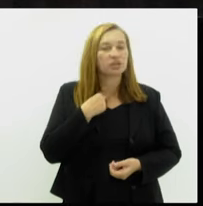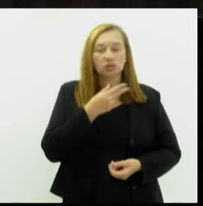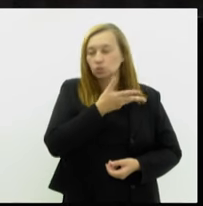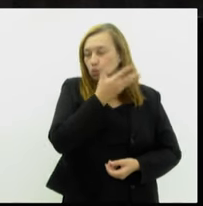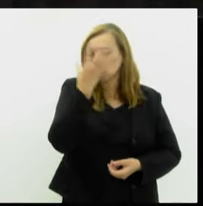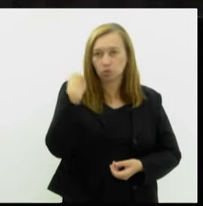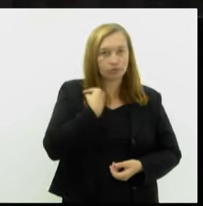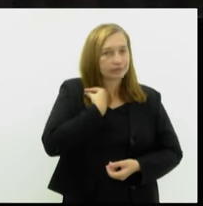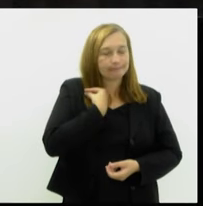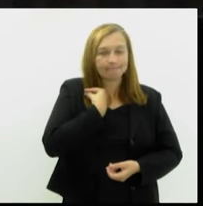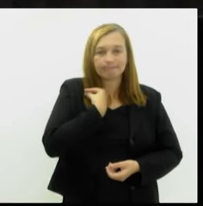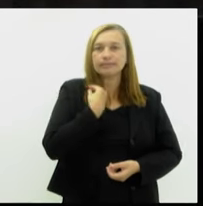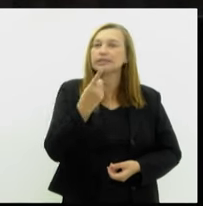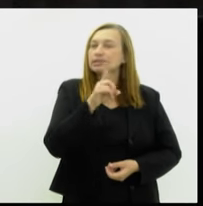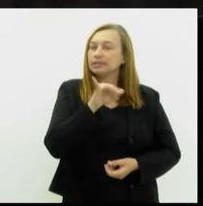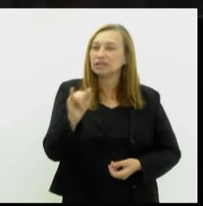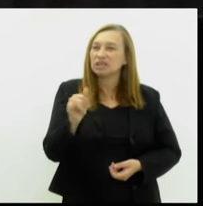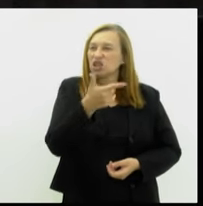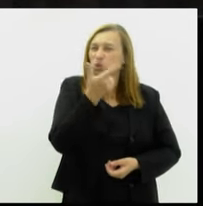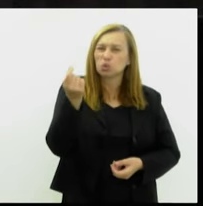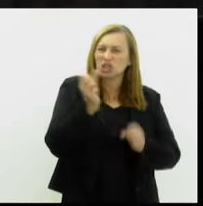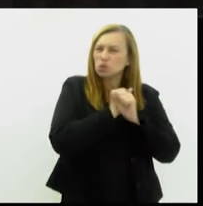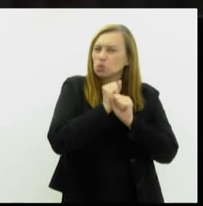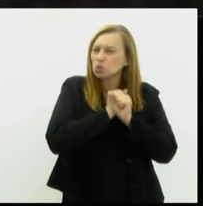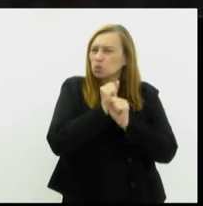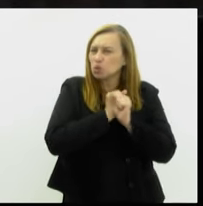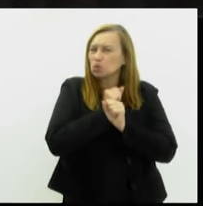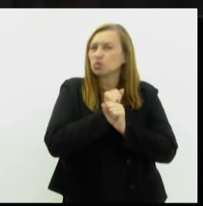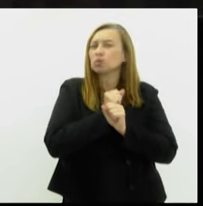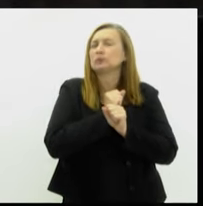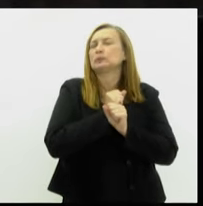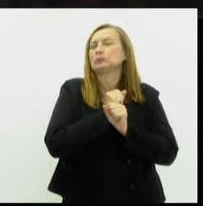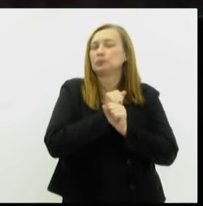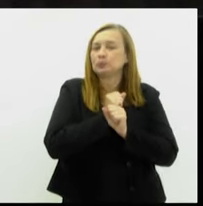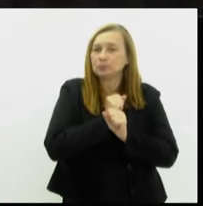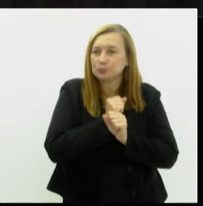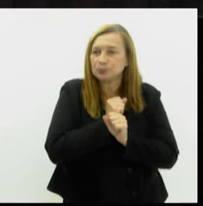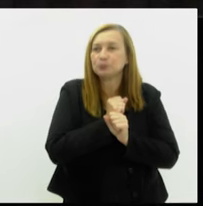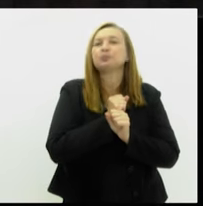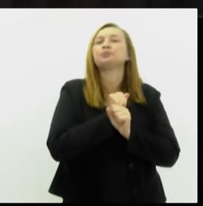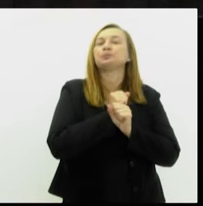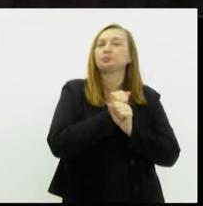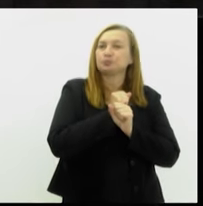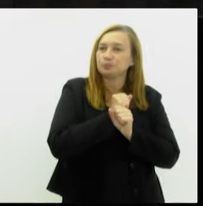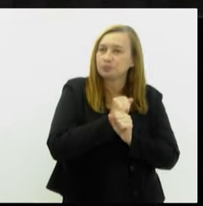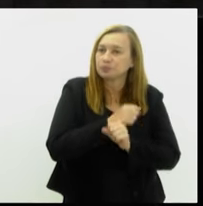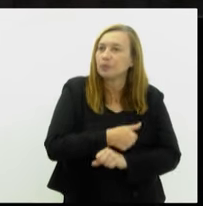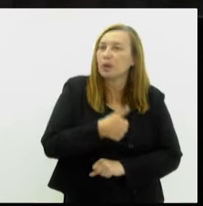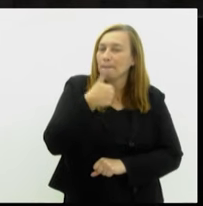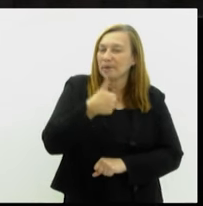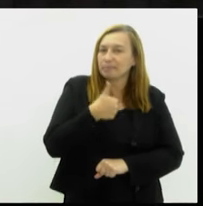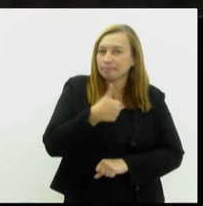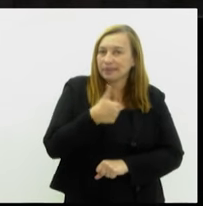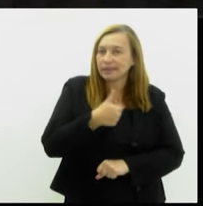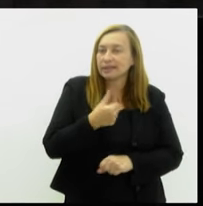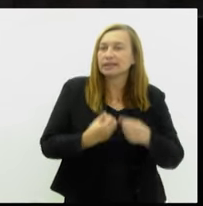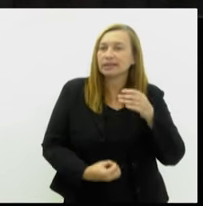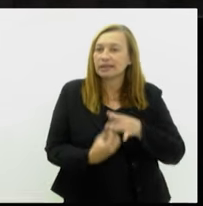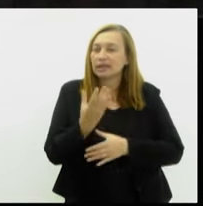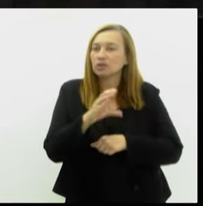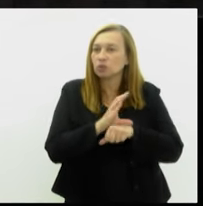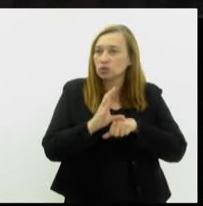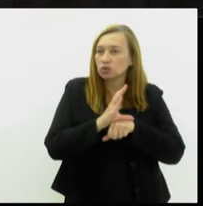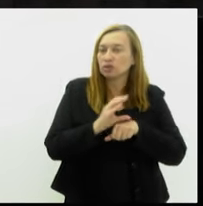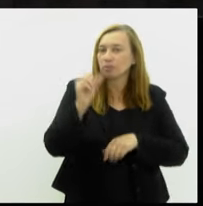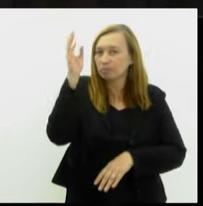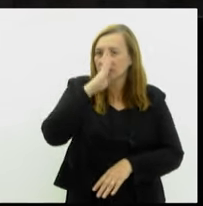esquecida essa data. 200 anos da outorga da primeira Constituição